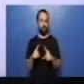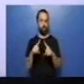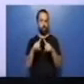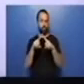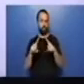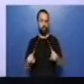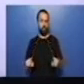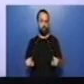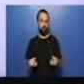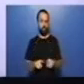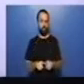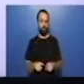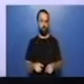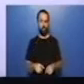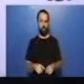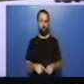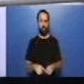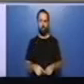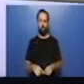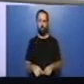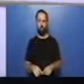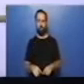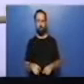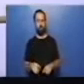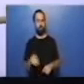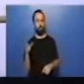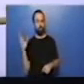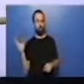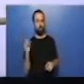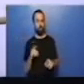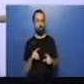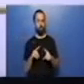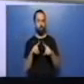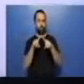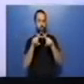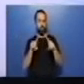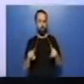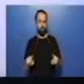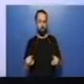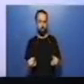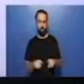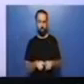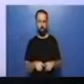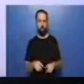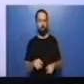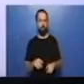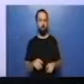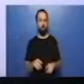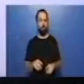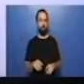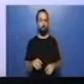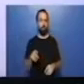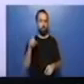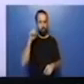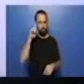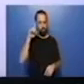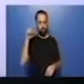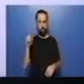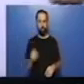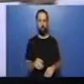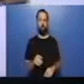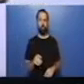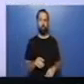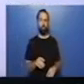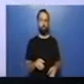vamos relembrar a área do triângulo comum. Que a gente faz essa formulinha, ó. A área é base, esse B é de